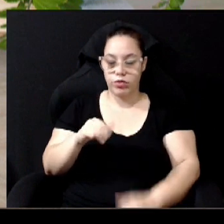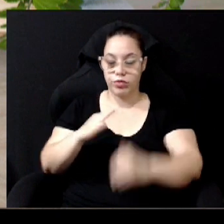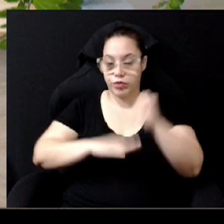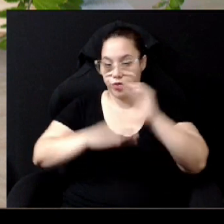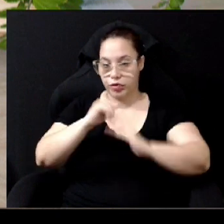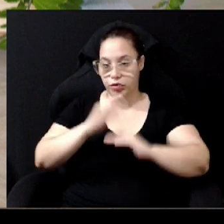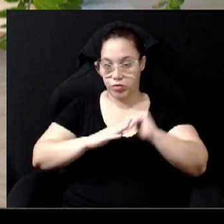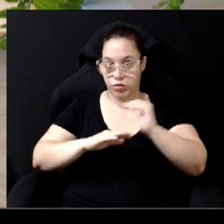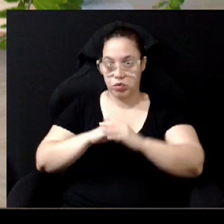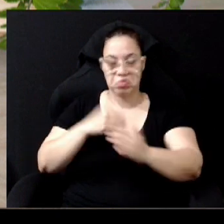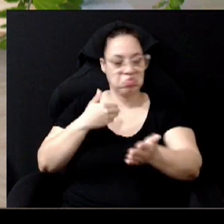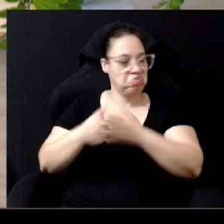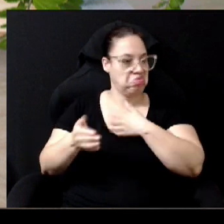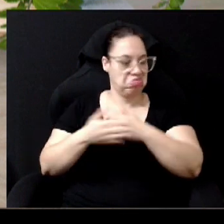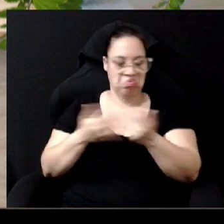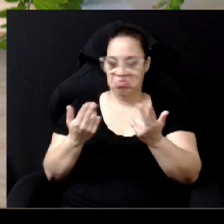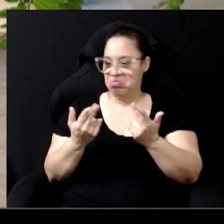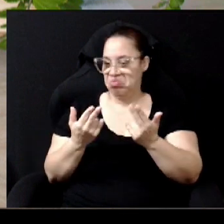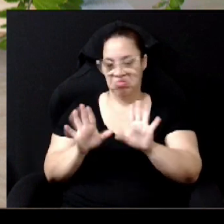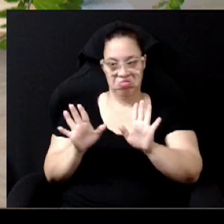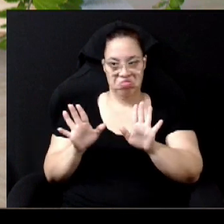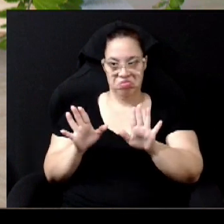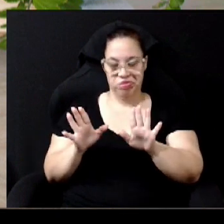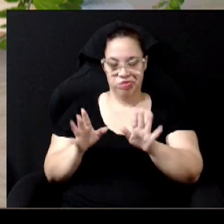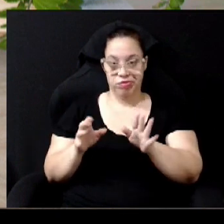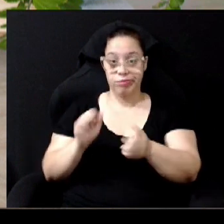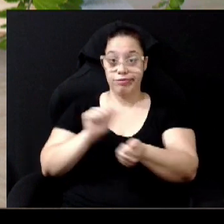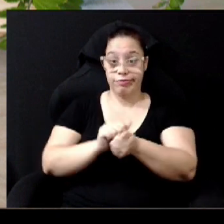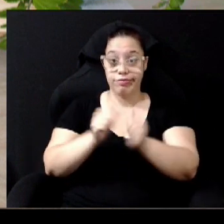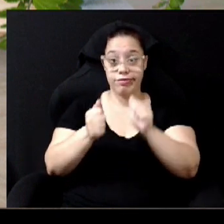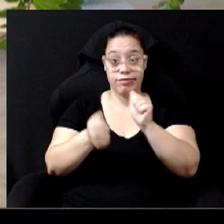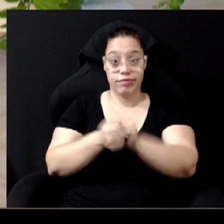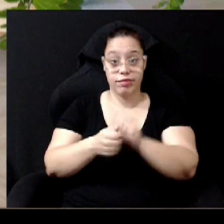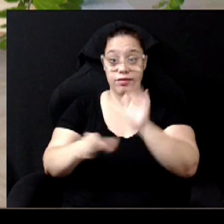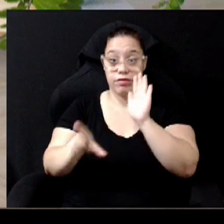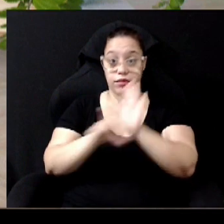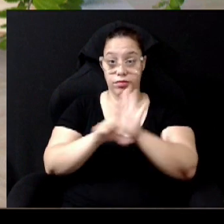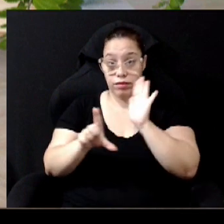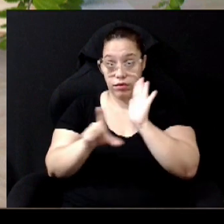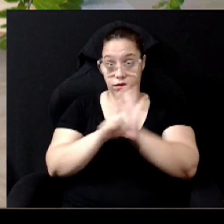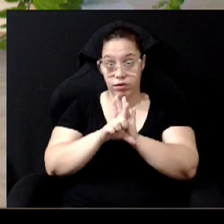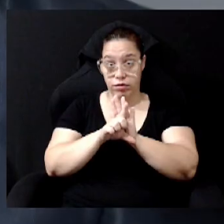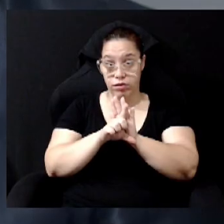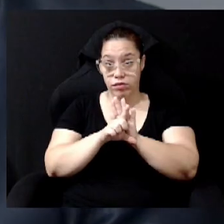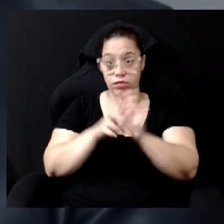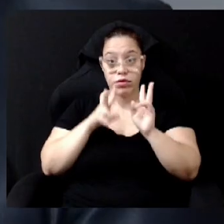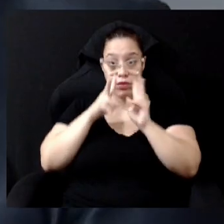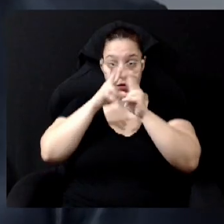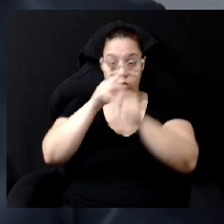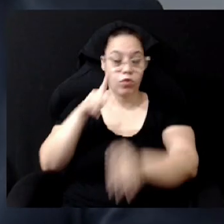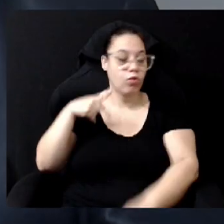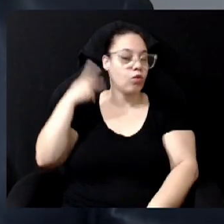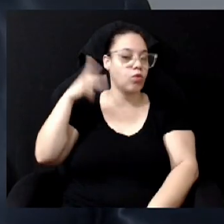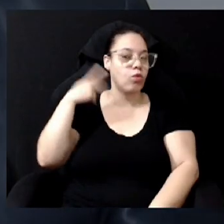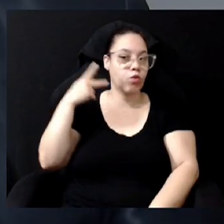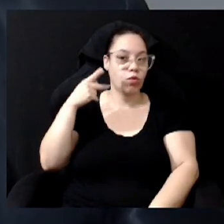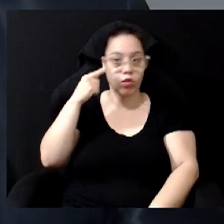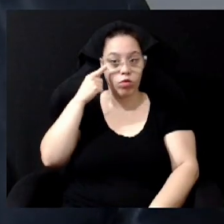qualquer natureza terão que se adequar à legislação, como reforçou o parlamentar. Ela tem